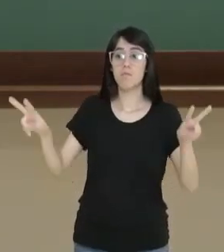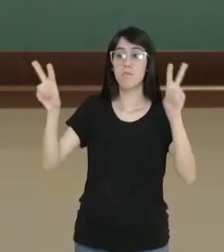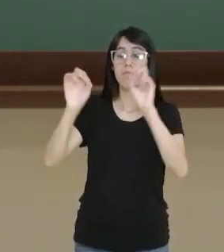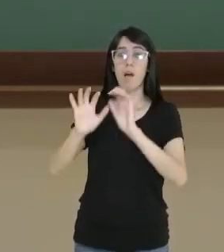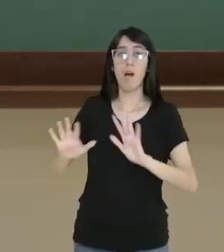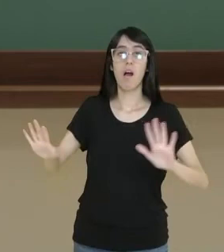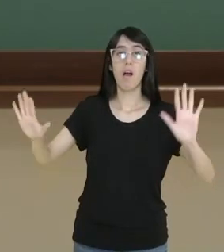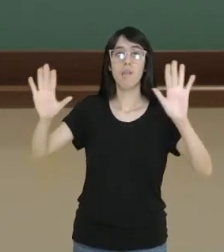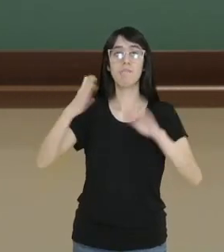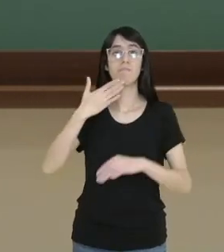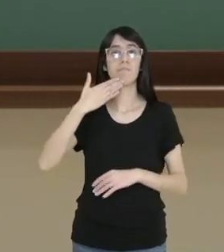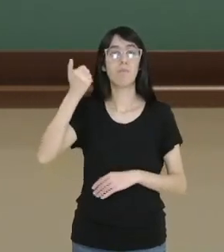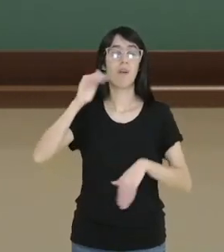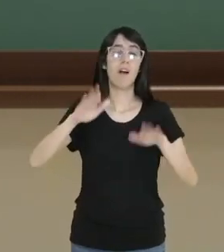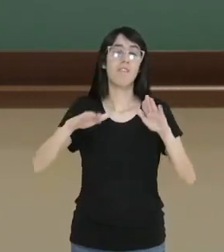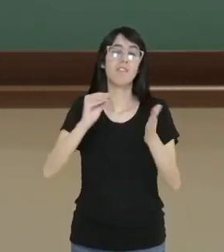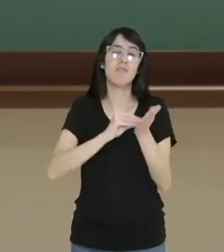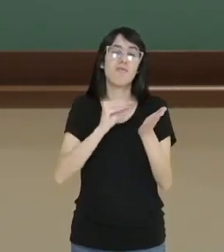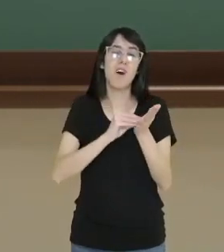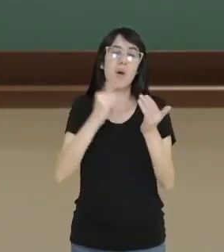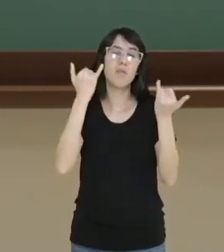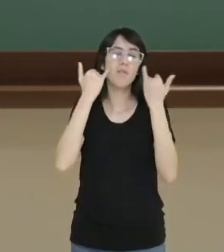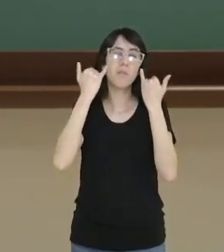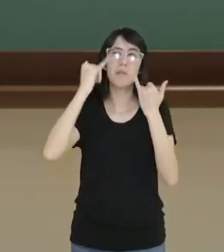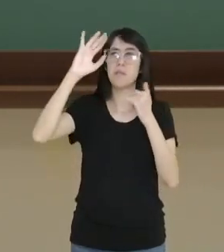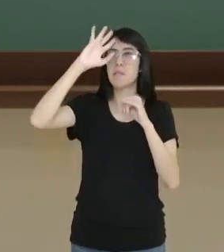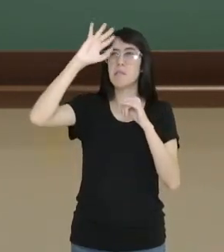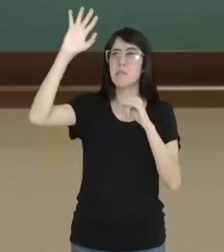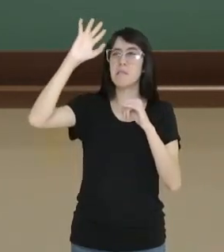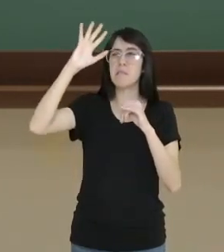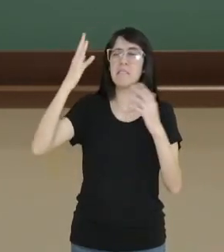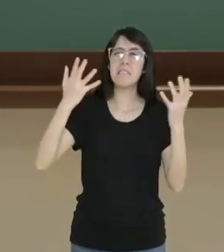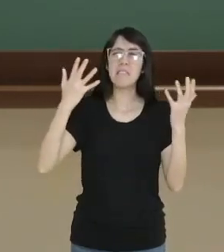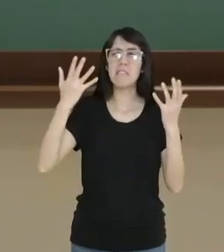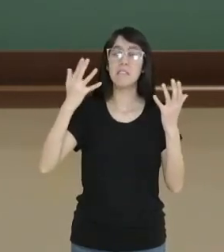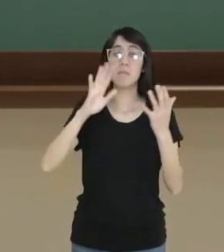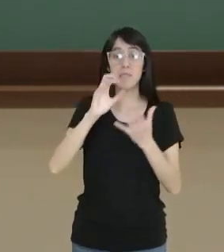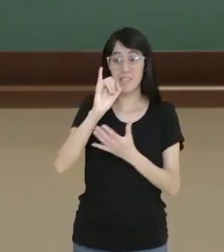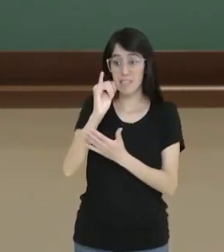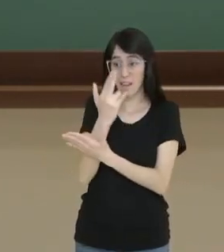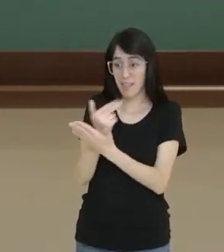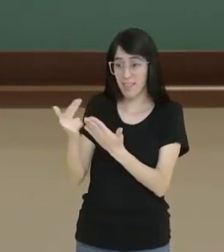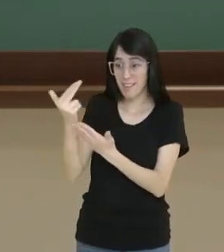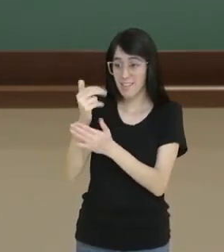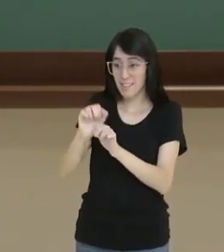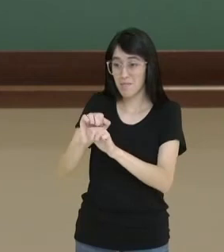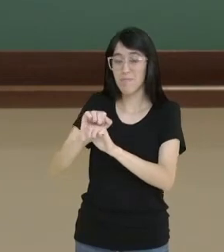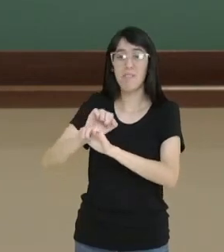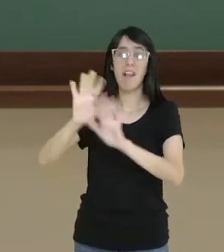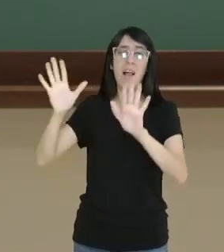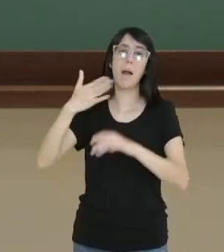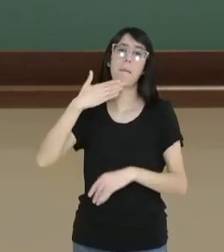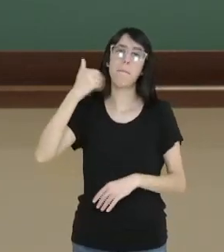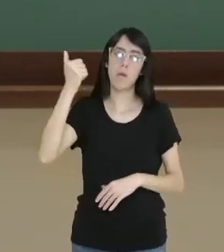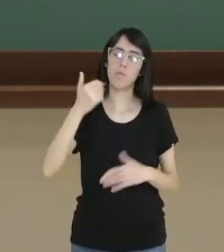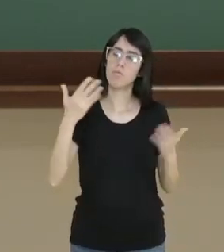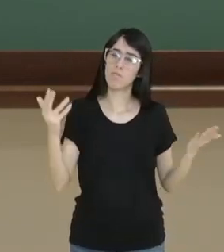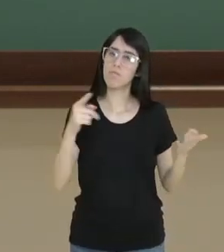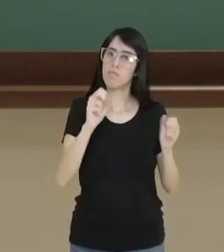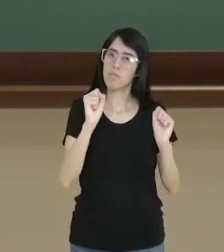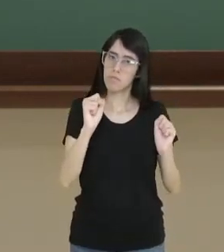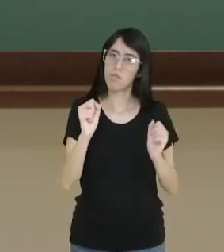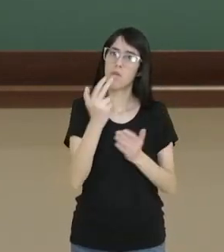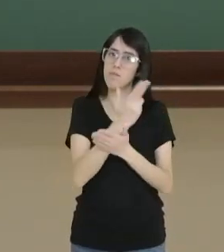mente, falta algumas informações. Quando você põe no papel, ficam as coisas um pouco mais claras, tá bom? Então faz o desenho do